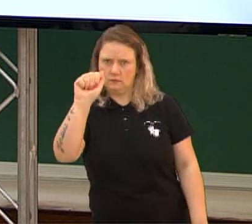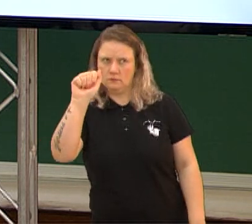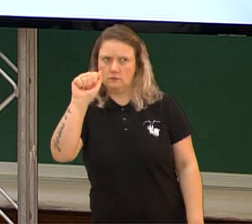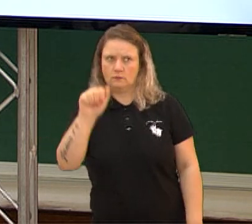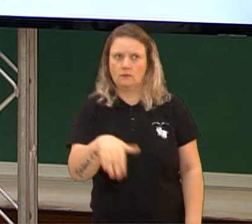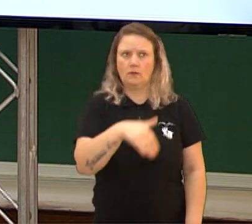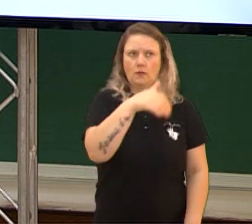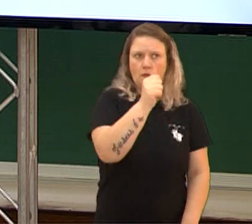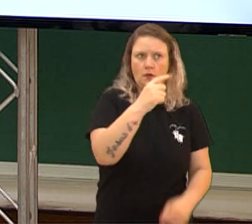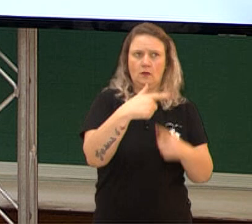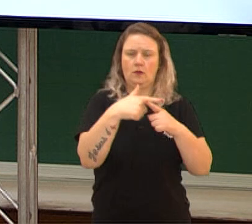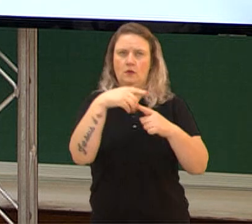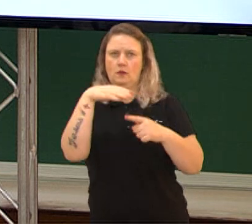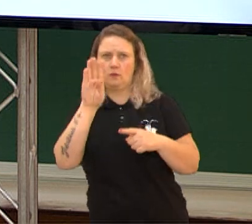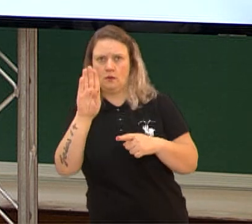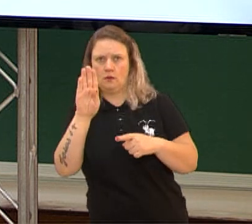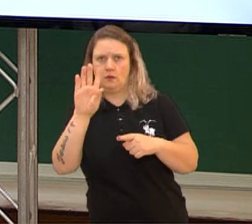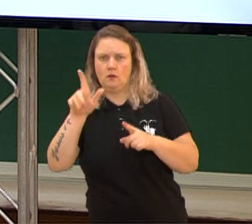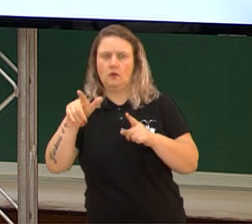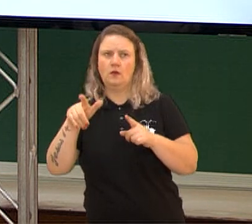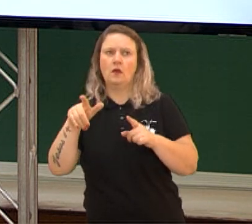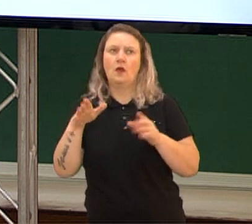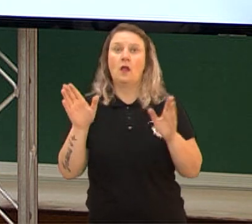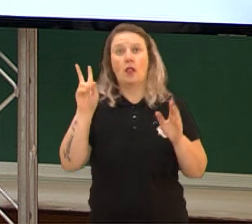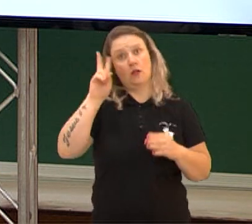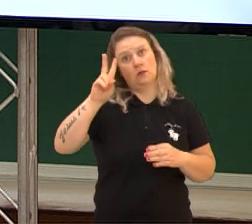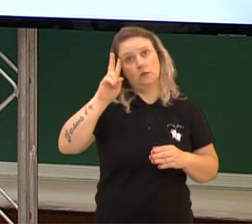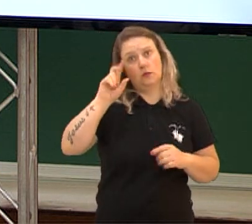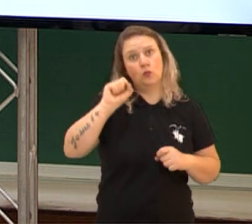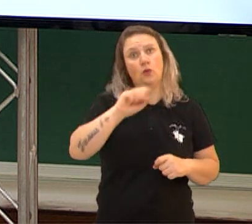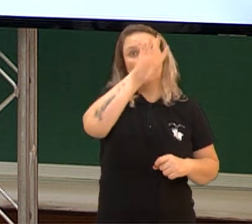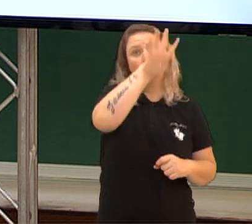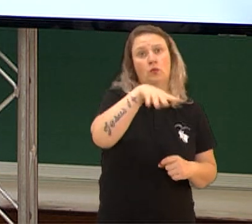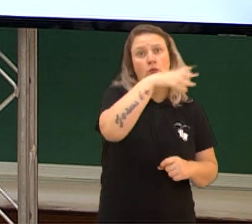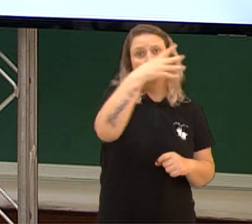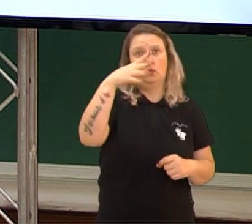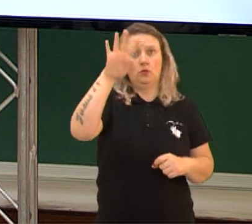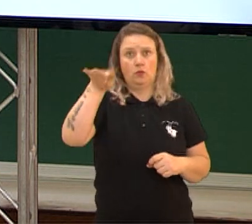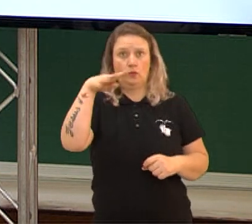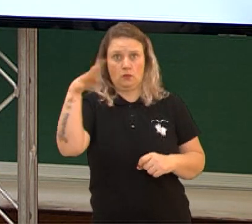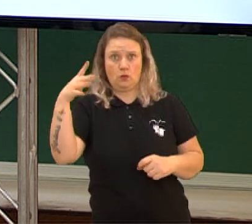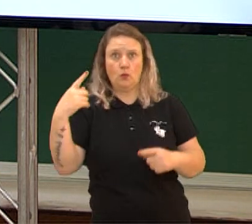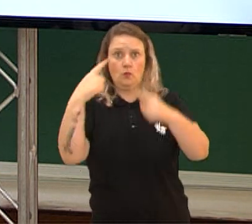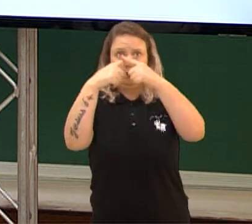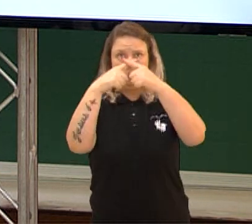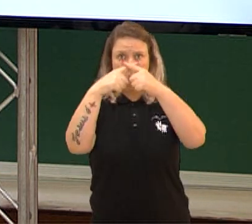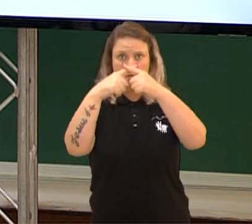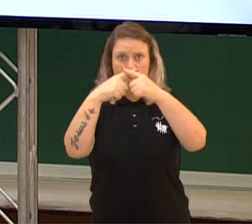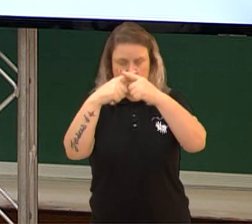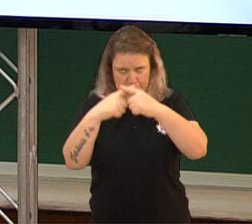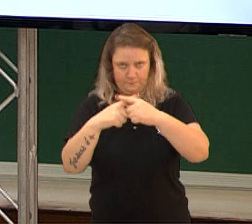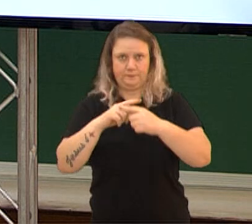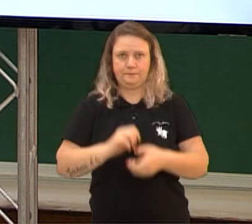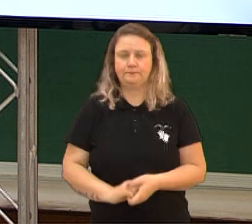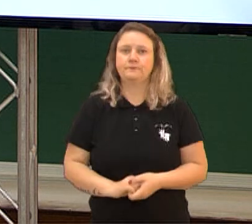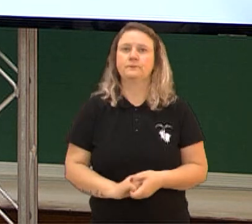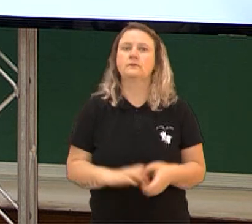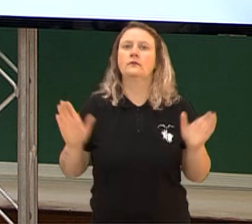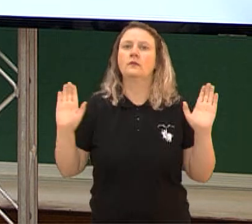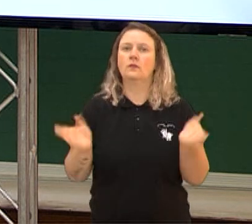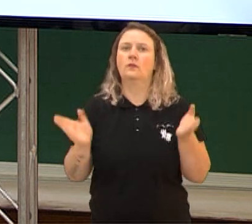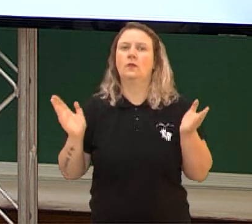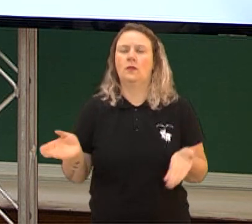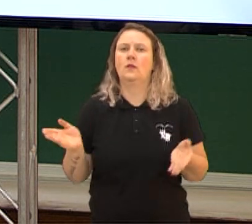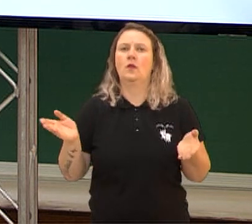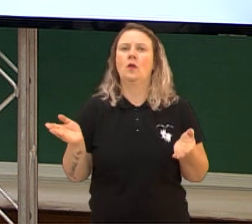C, AC. Lembrando que isso são matrizes e eu estou multiplicando uma pela outra, tá certo? Elemento